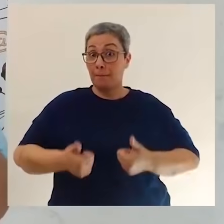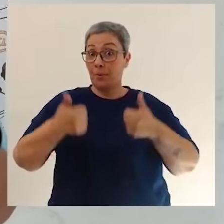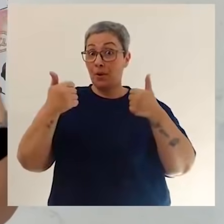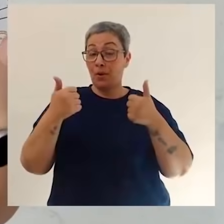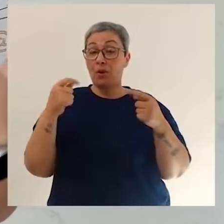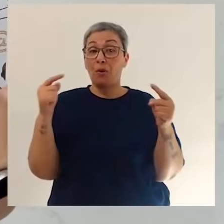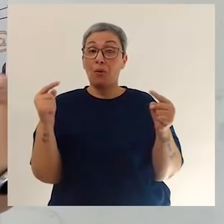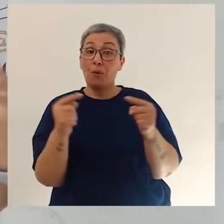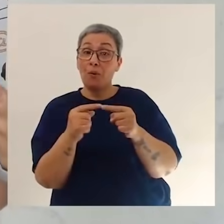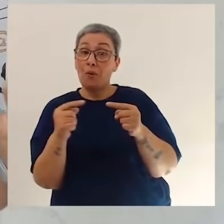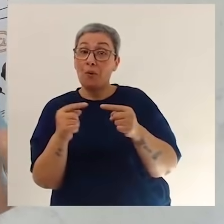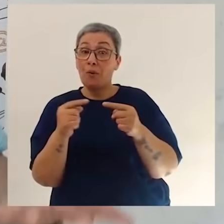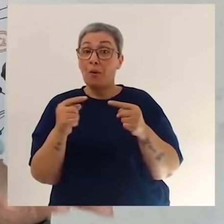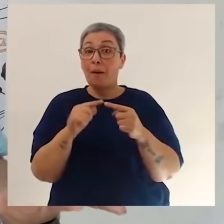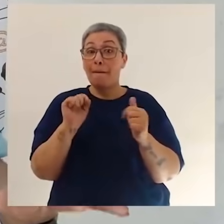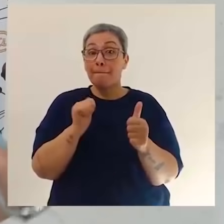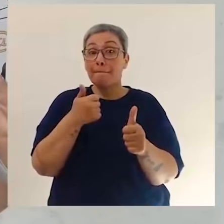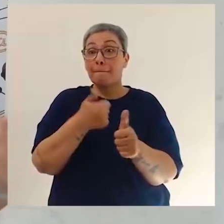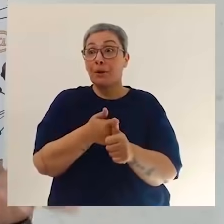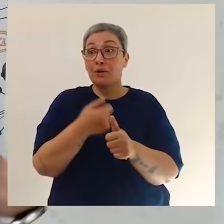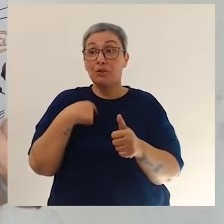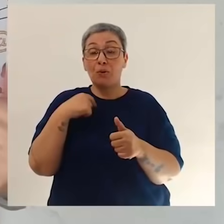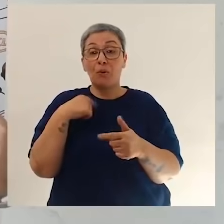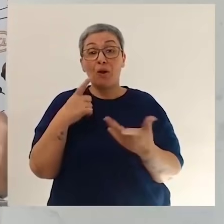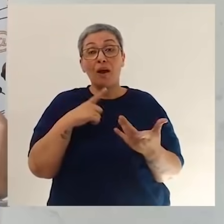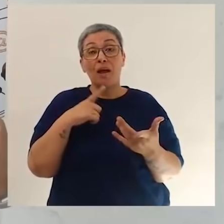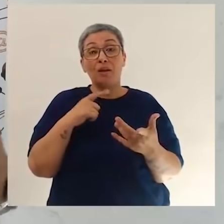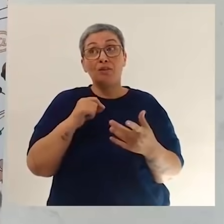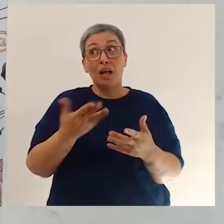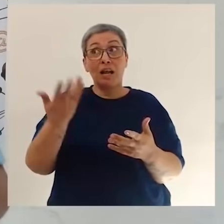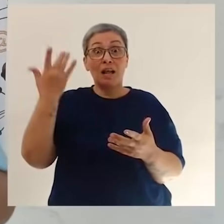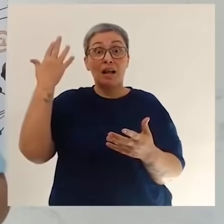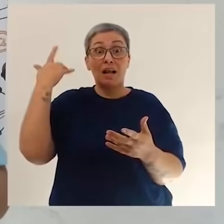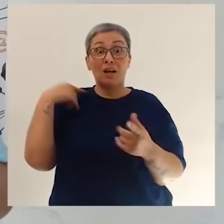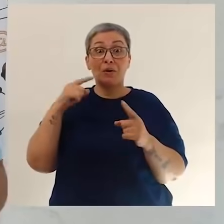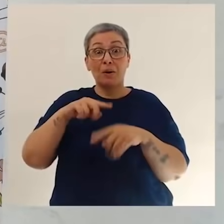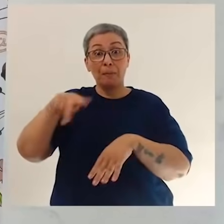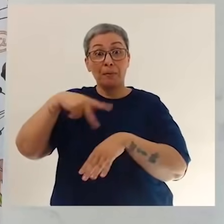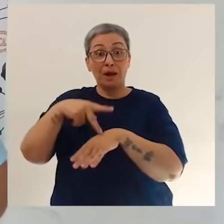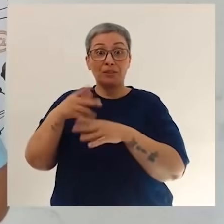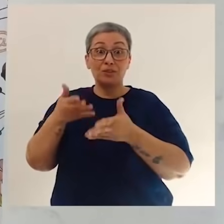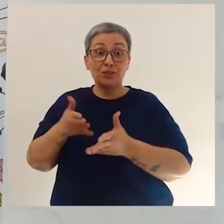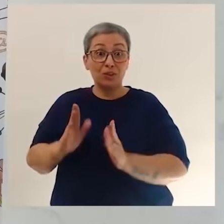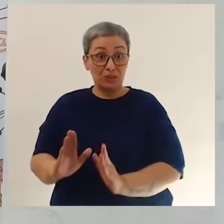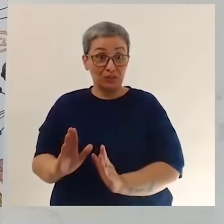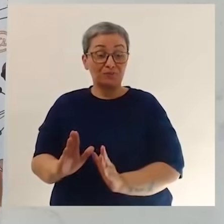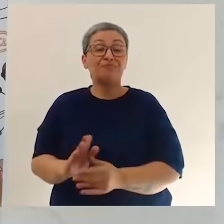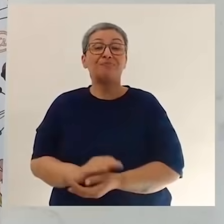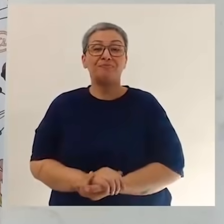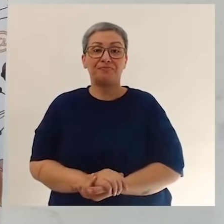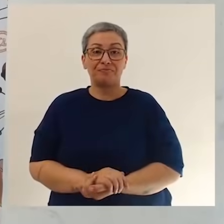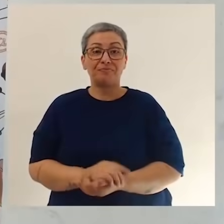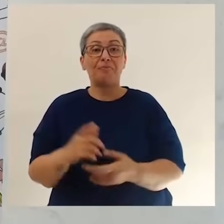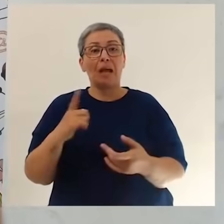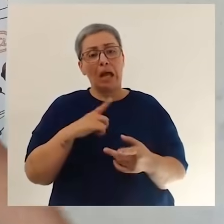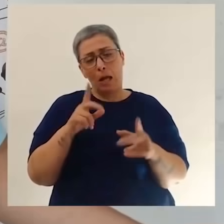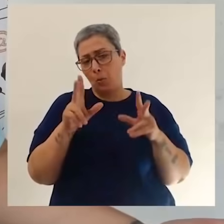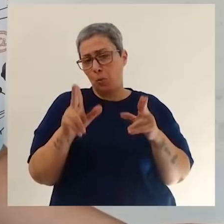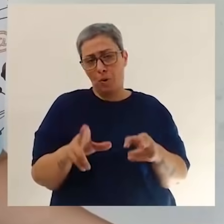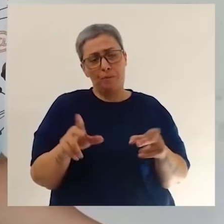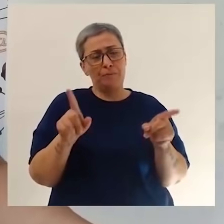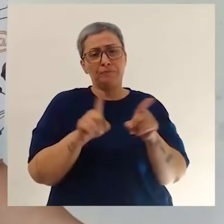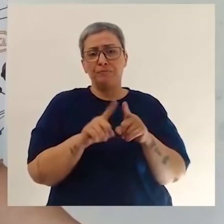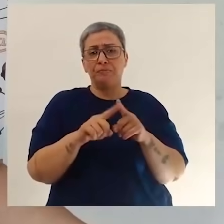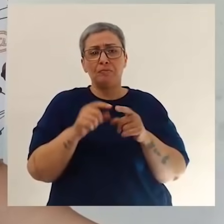melhor, em condições muito próximas daquelas que eu tinha lá no meu país de origem. É a